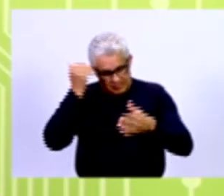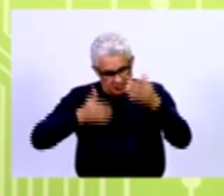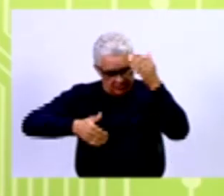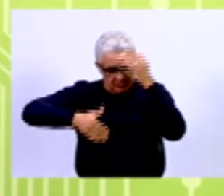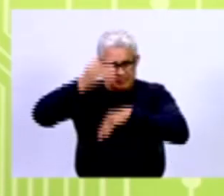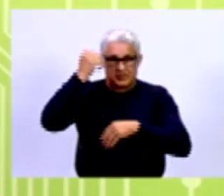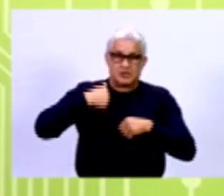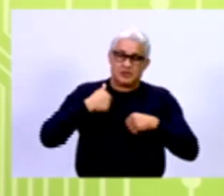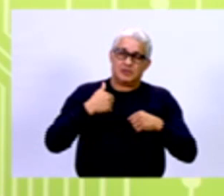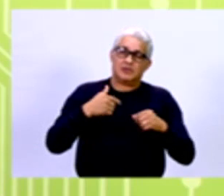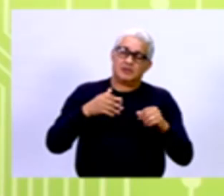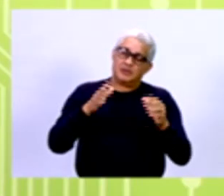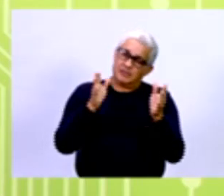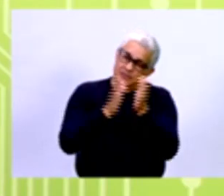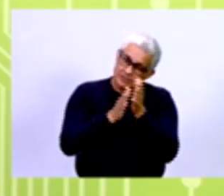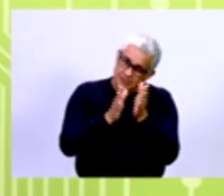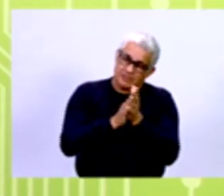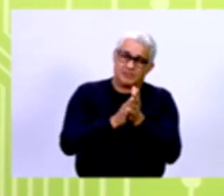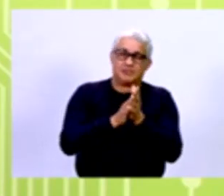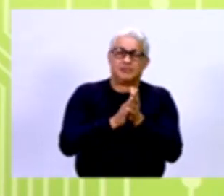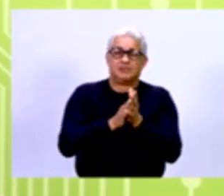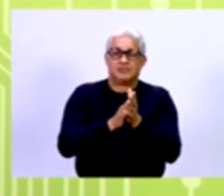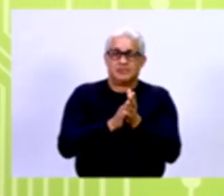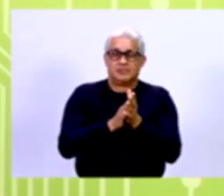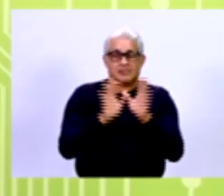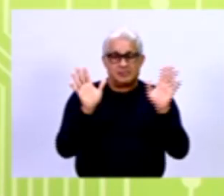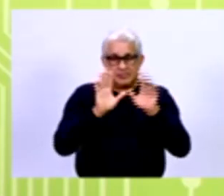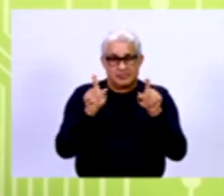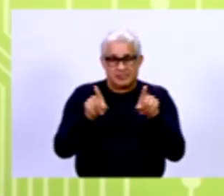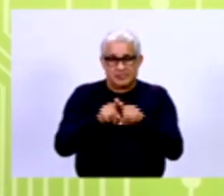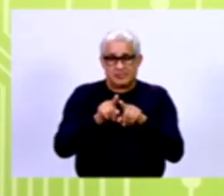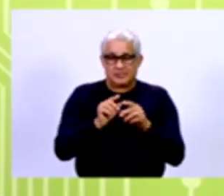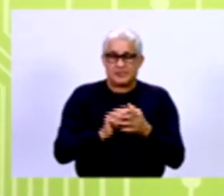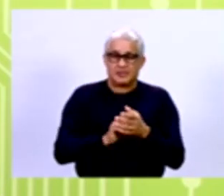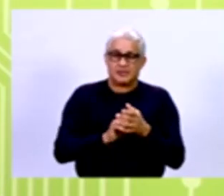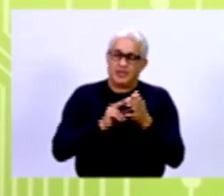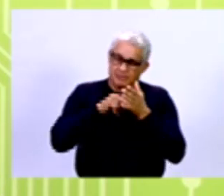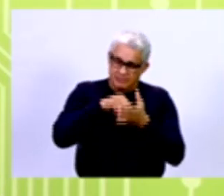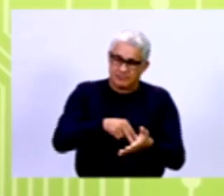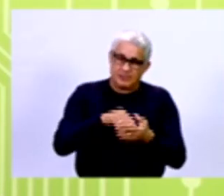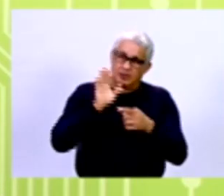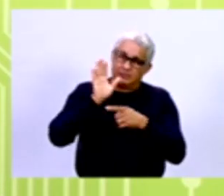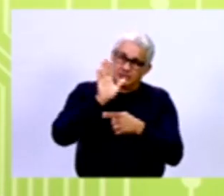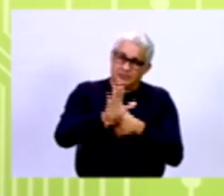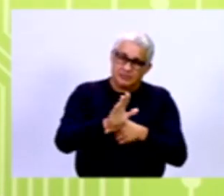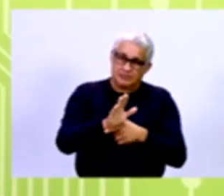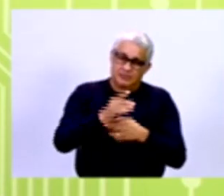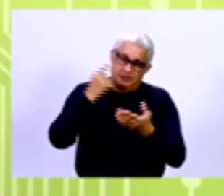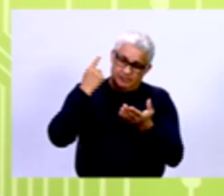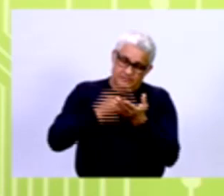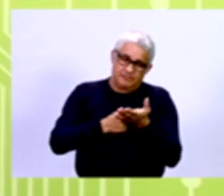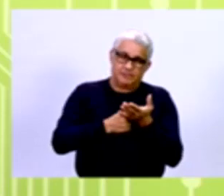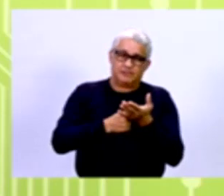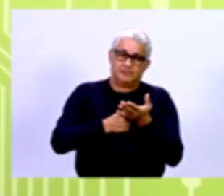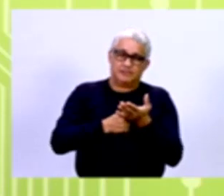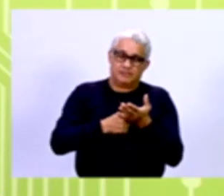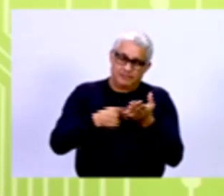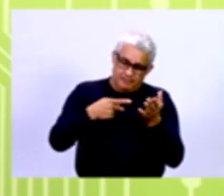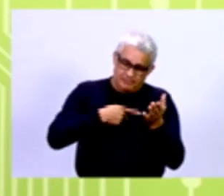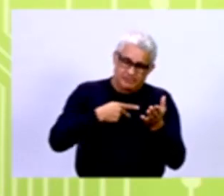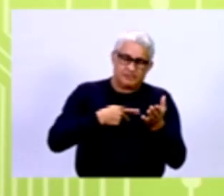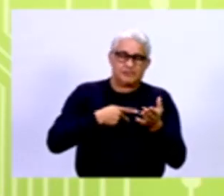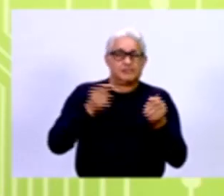despeço parabenizando e reafirmando o nosso compromisso de ajudá-los sempre na medida do